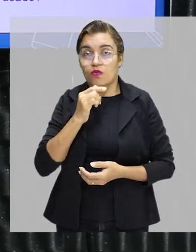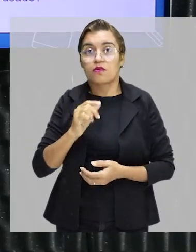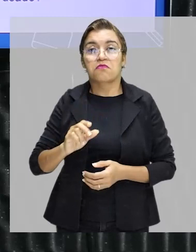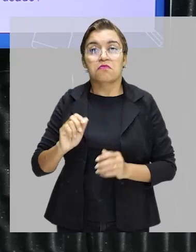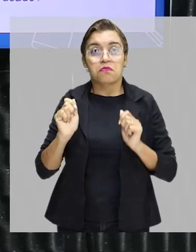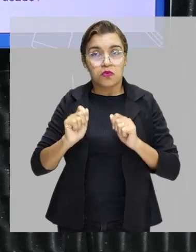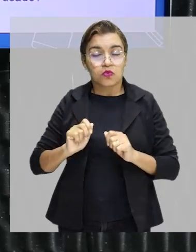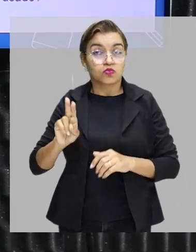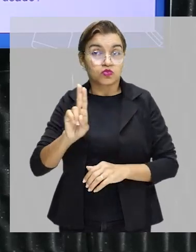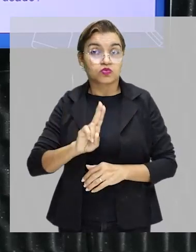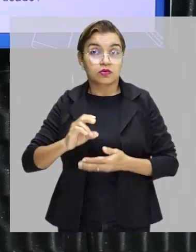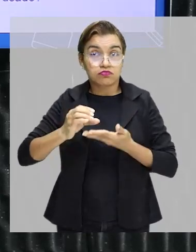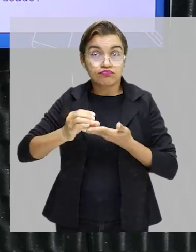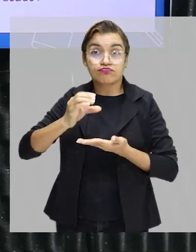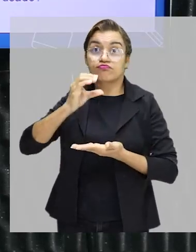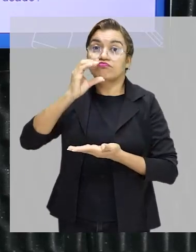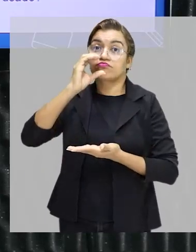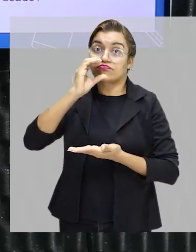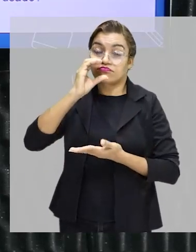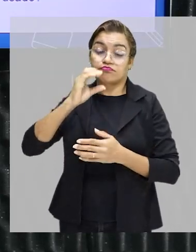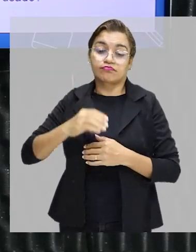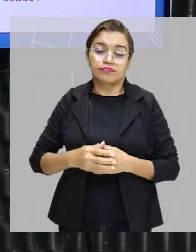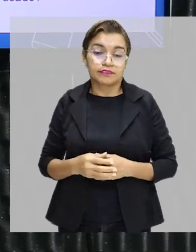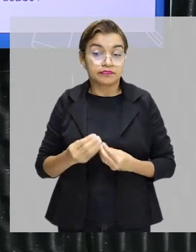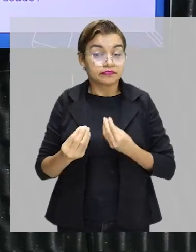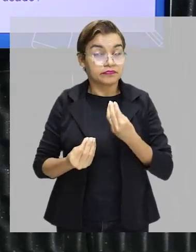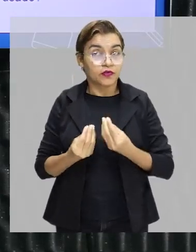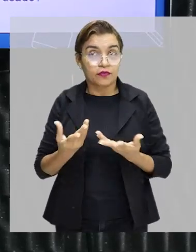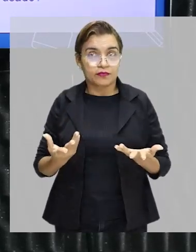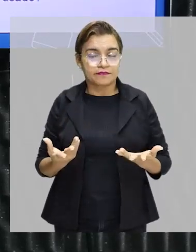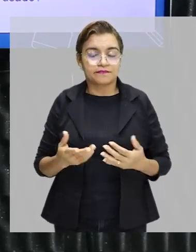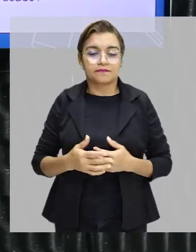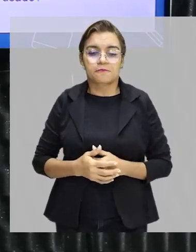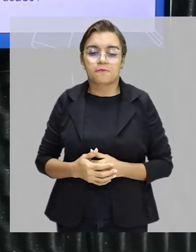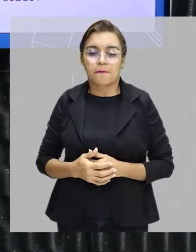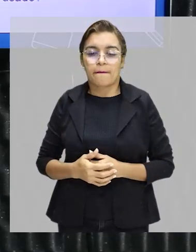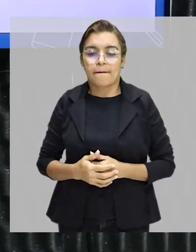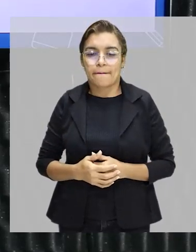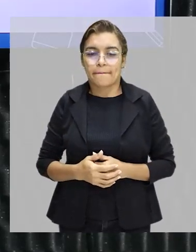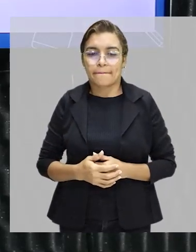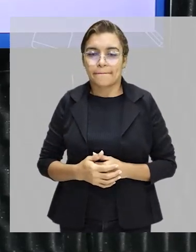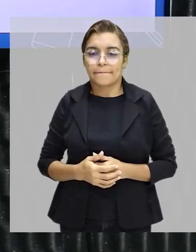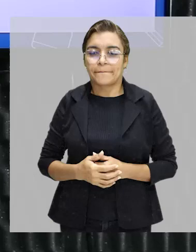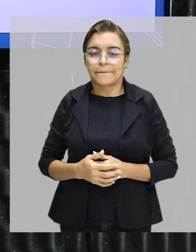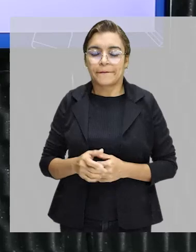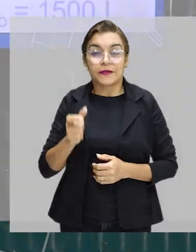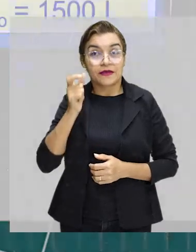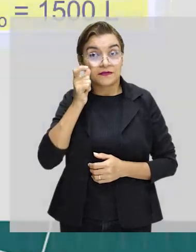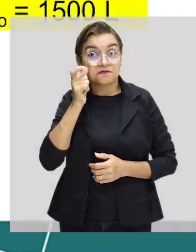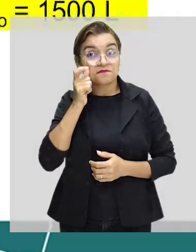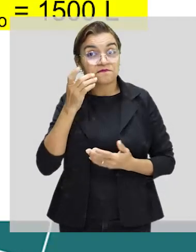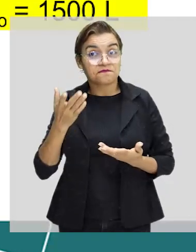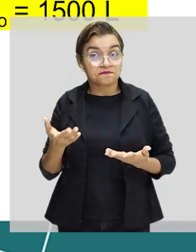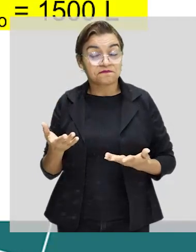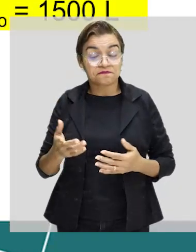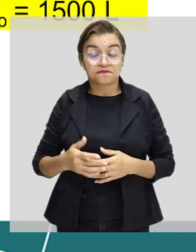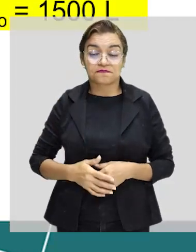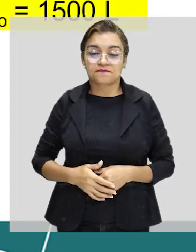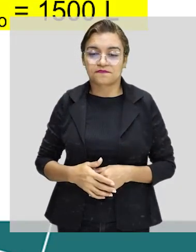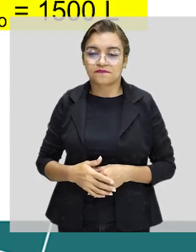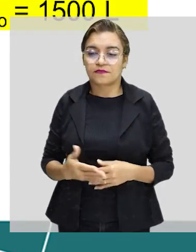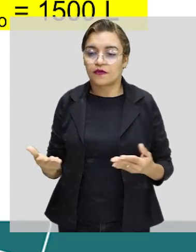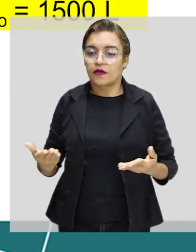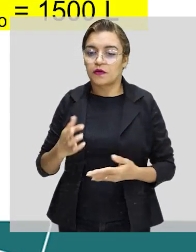de água do mar que deve ser usado? Show? Então, uma situação bem interessante, né? Vamos